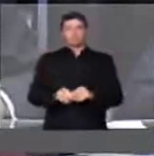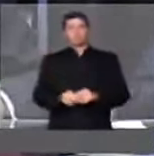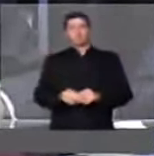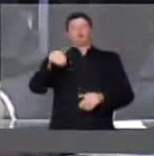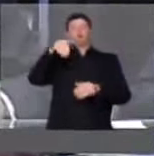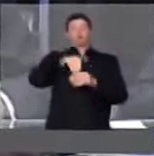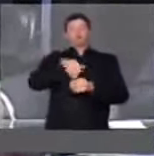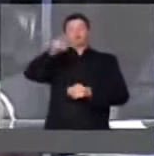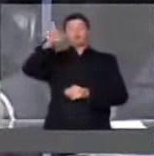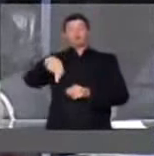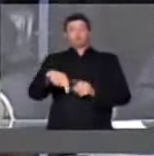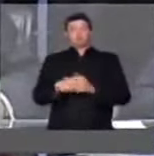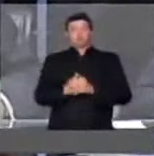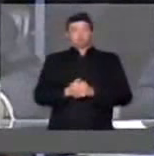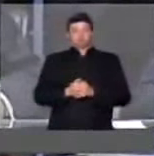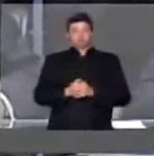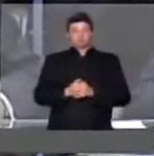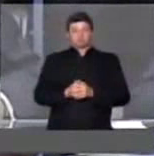Resultado da votação.